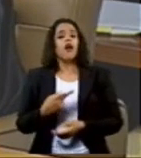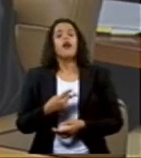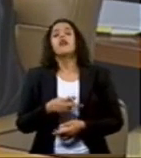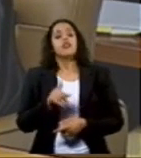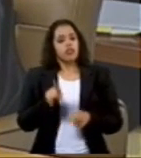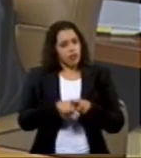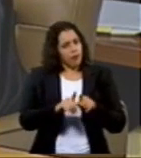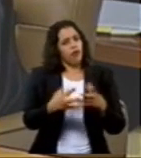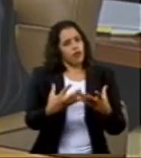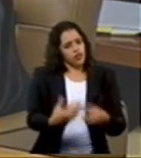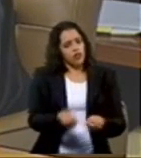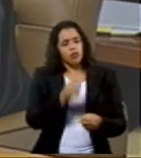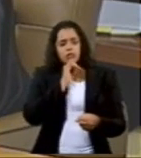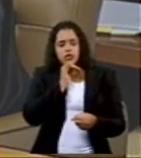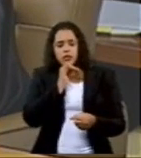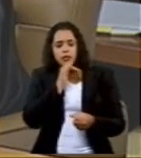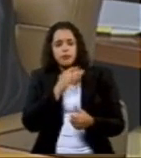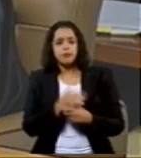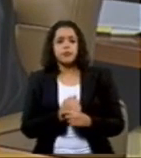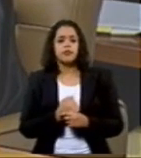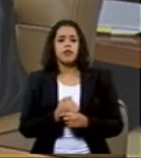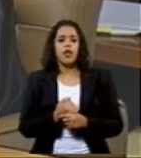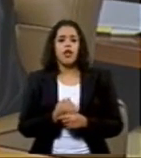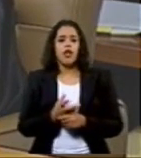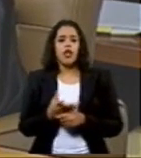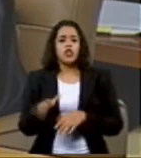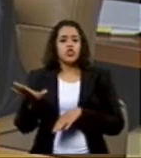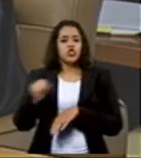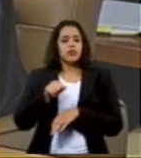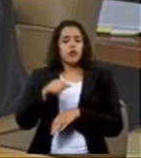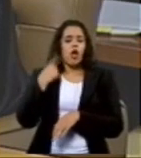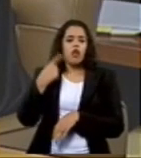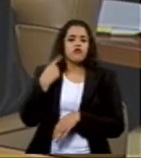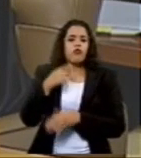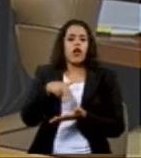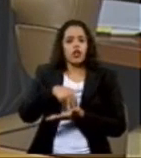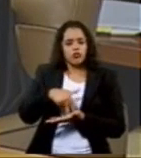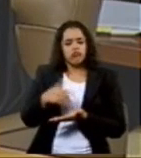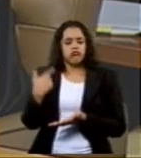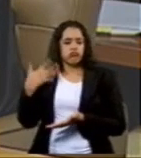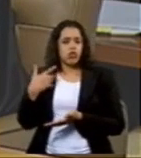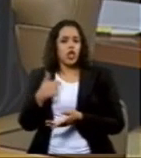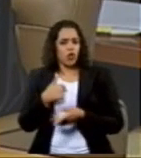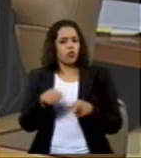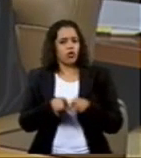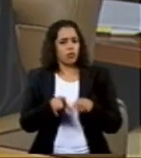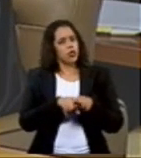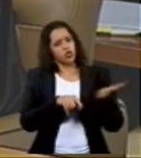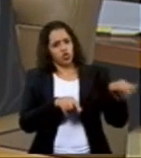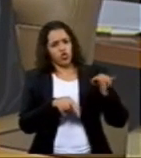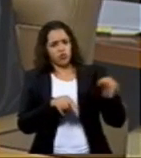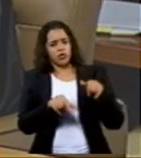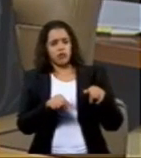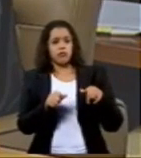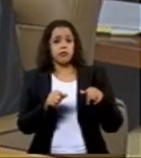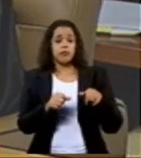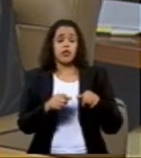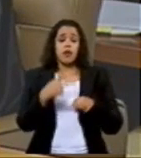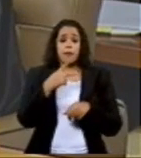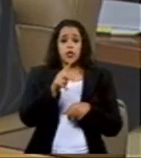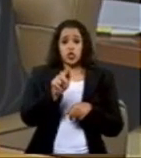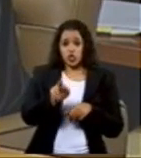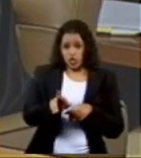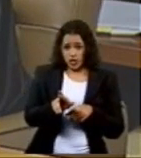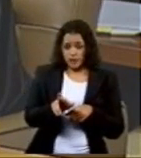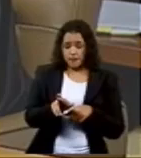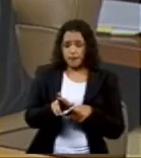o ingresso de Amit Curi no feito, também da minha parte deferi oportunamente. A